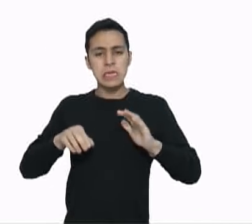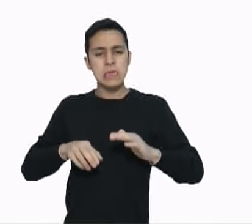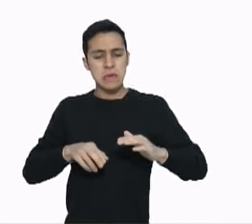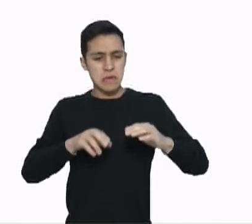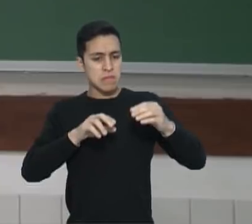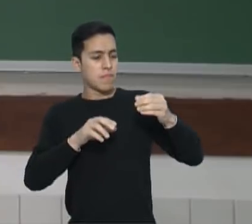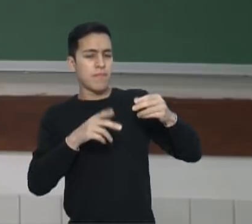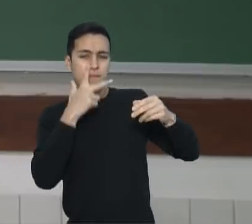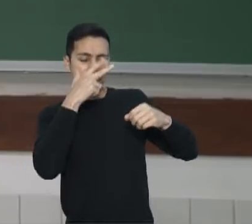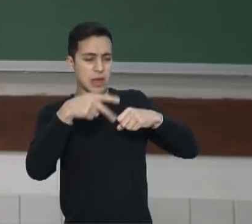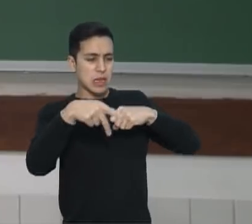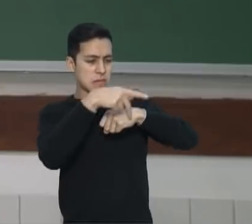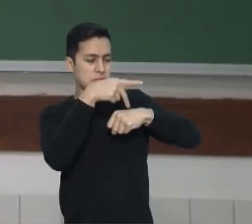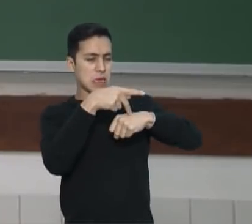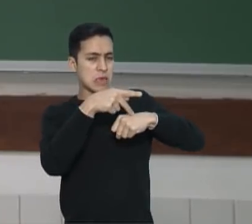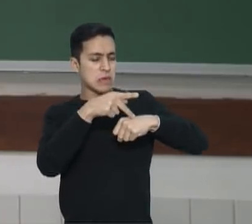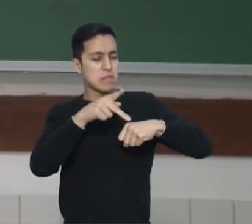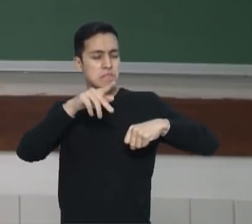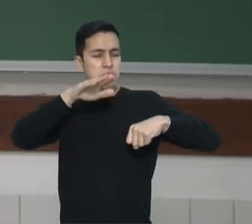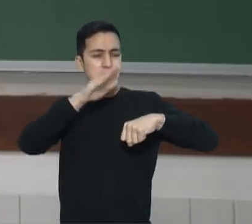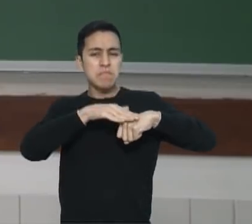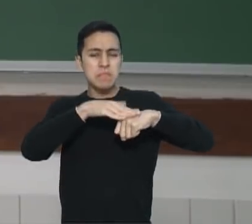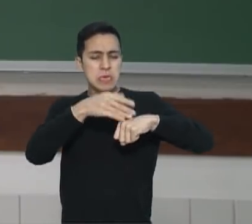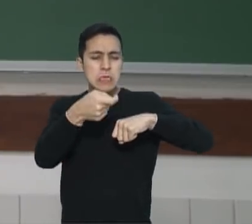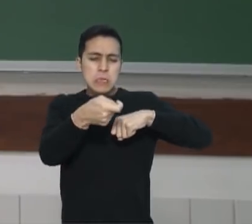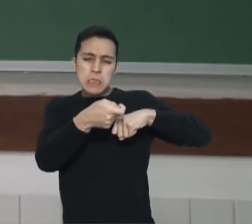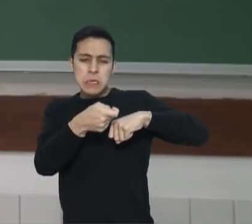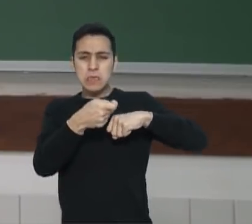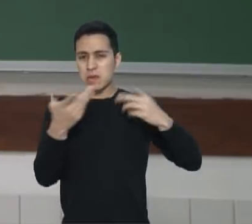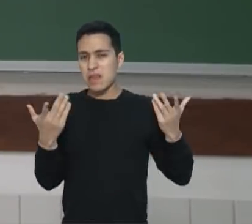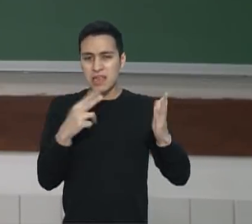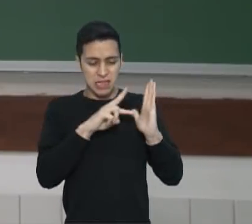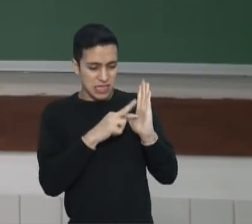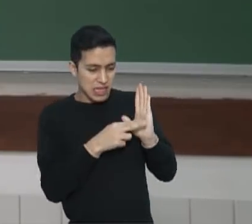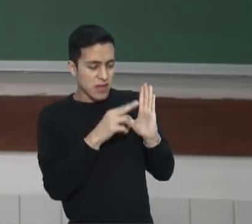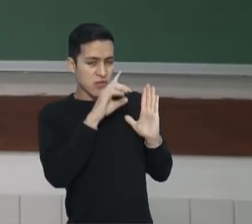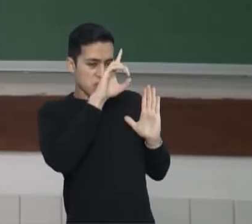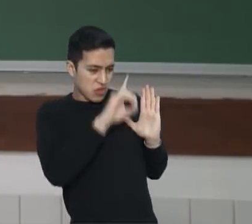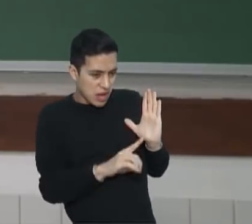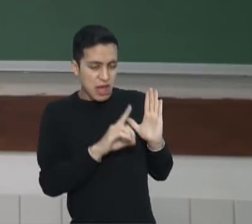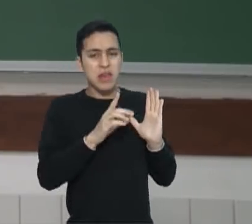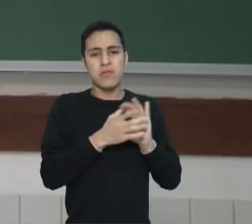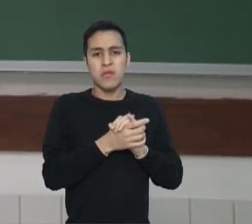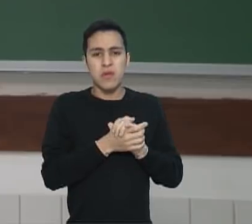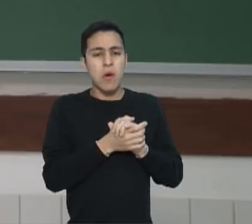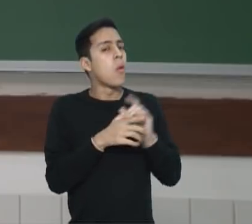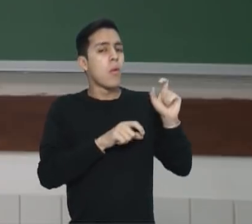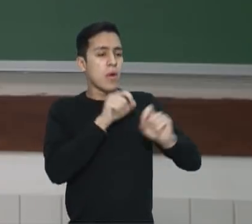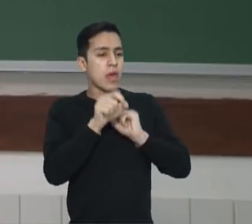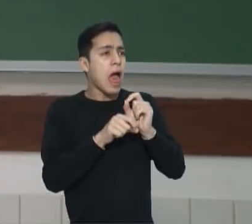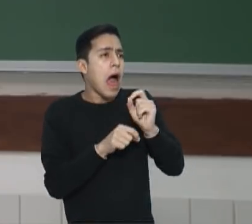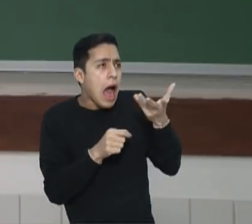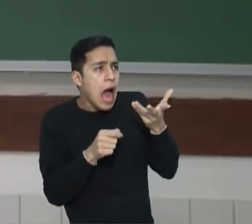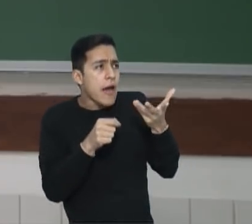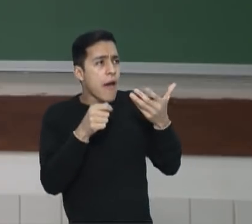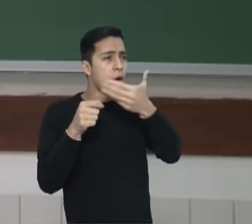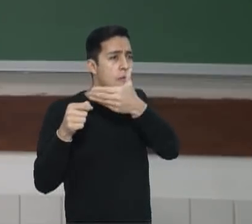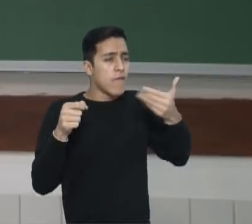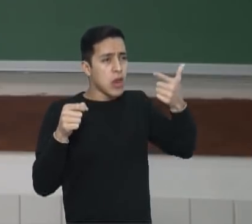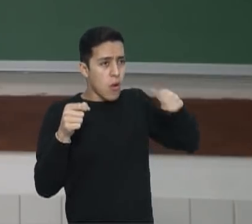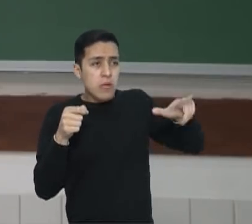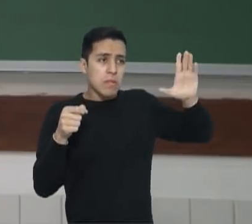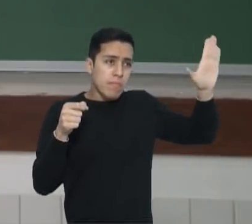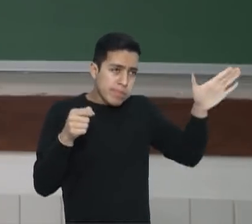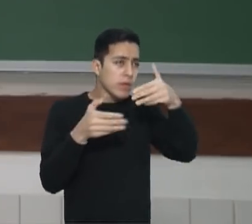autodeterminação dos povos, que significa basicamente o direito de um povo de escolher o seu próprio governo, escolher e trocar o governo, né? São